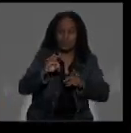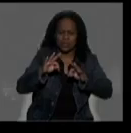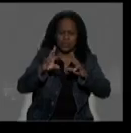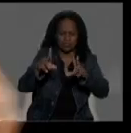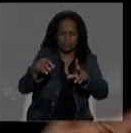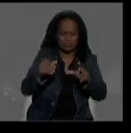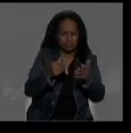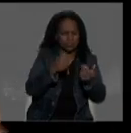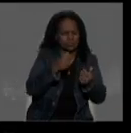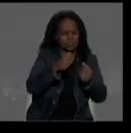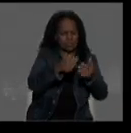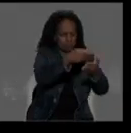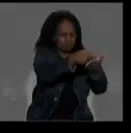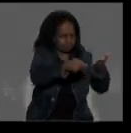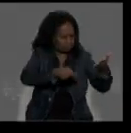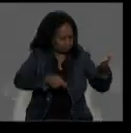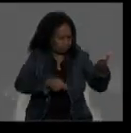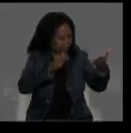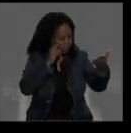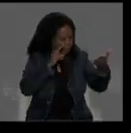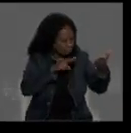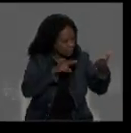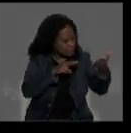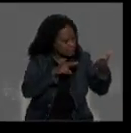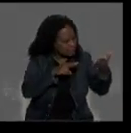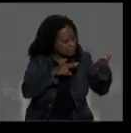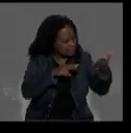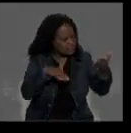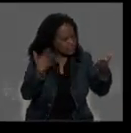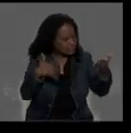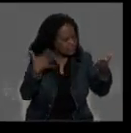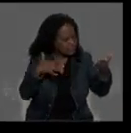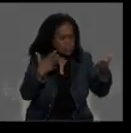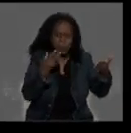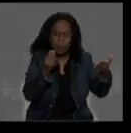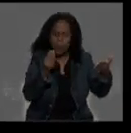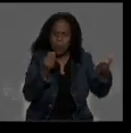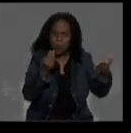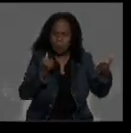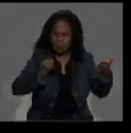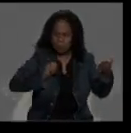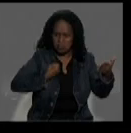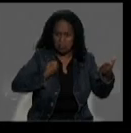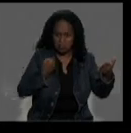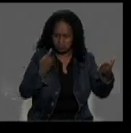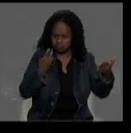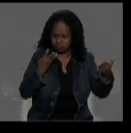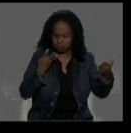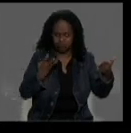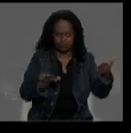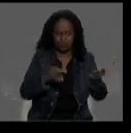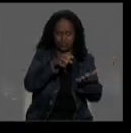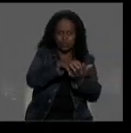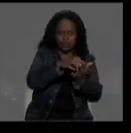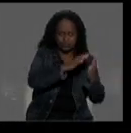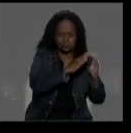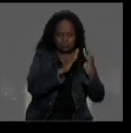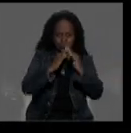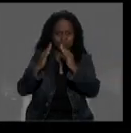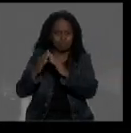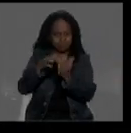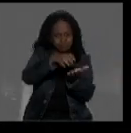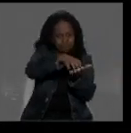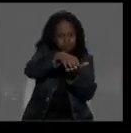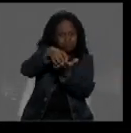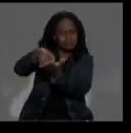Fundação Palmares, mandando os relatórios e tal. Eu falei, gente, são muitos, né? São muitos quilombos, são muitas